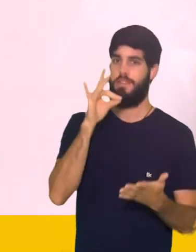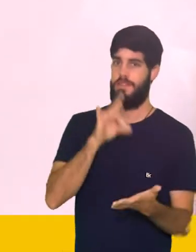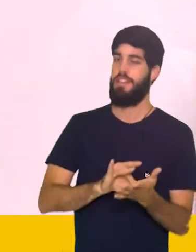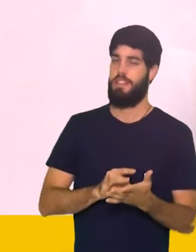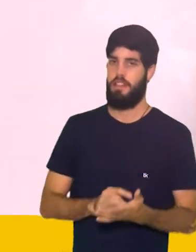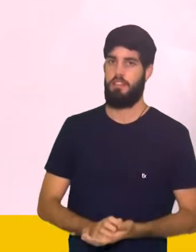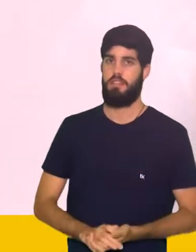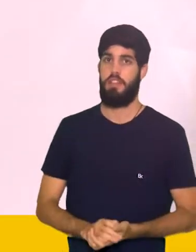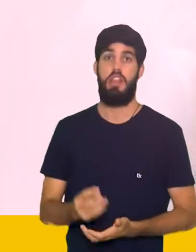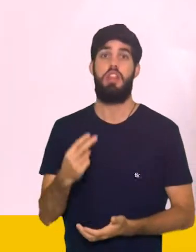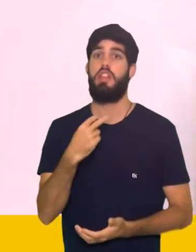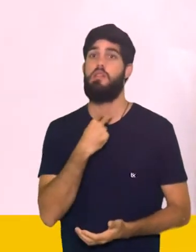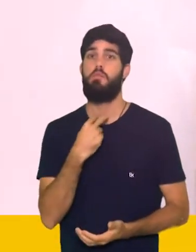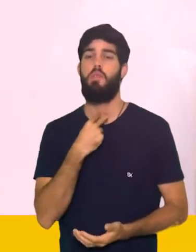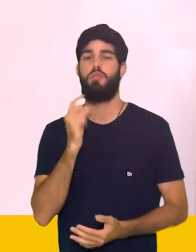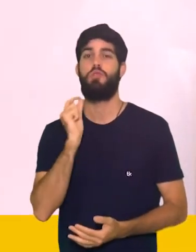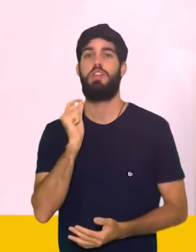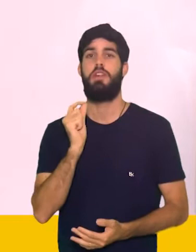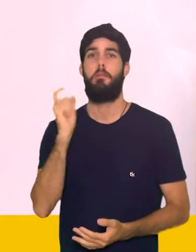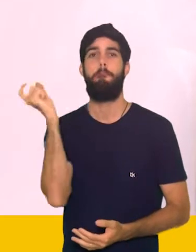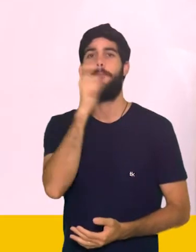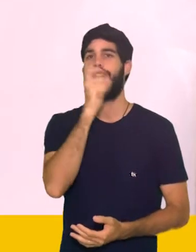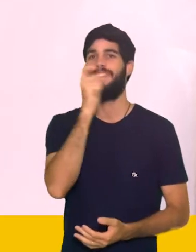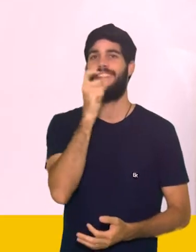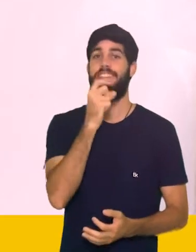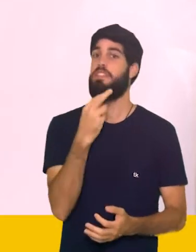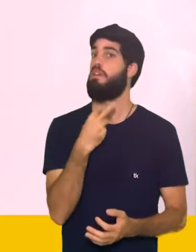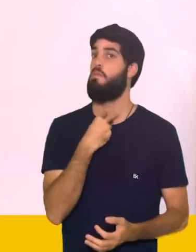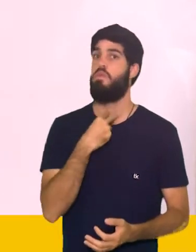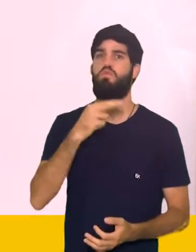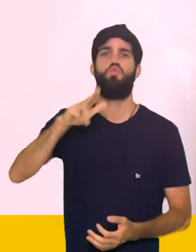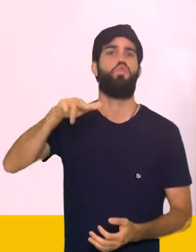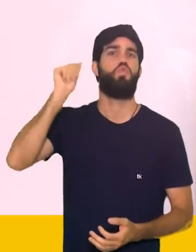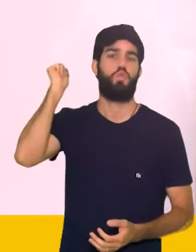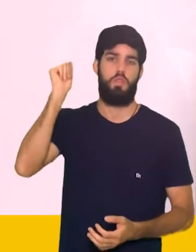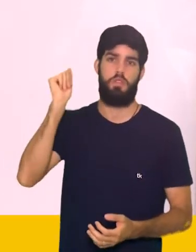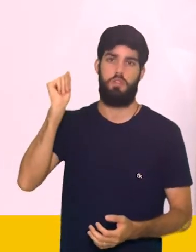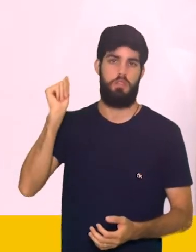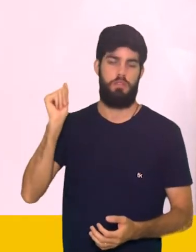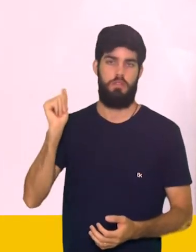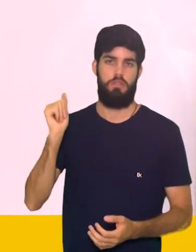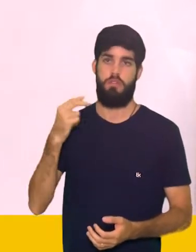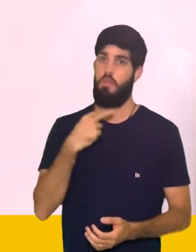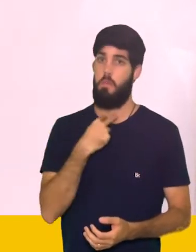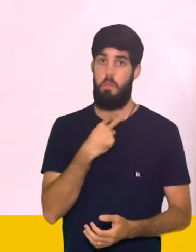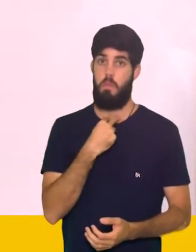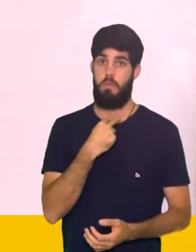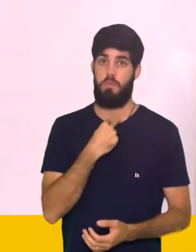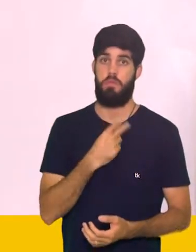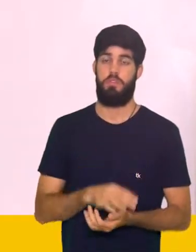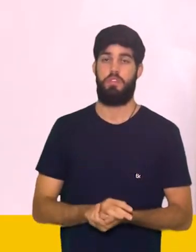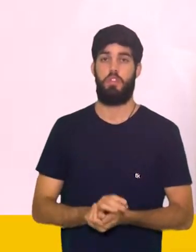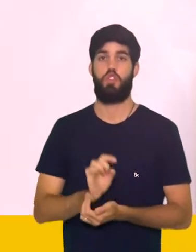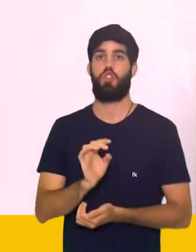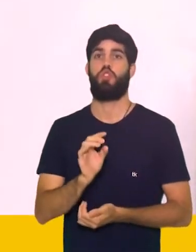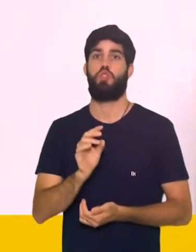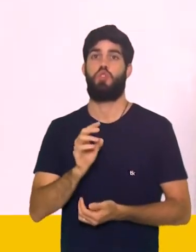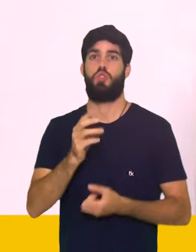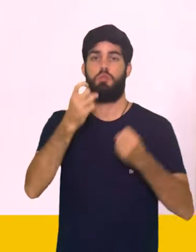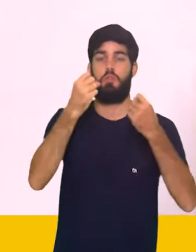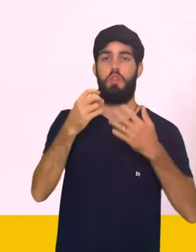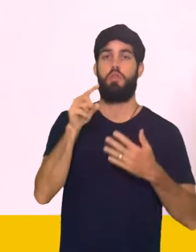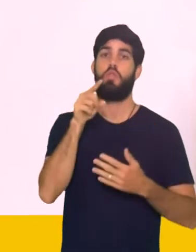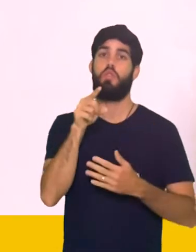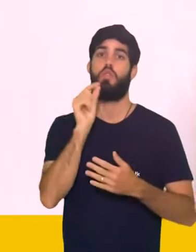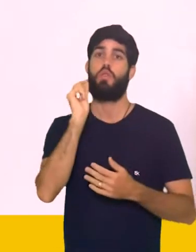Não vale nesse gênero mentir, nunca, jamais, em tempo algum. Só fale sobre o que você